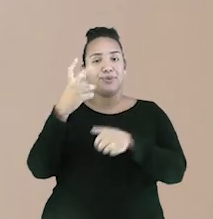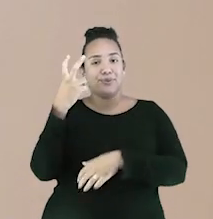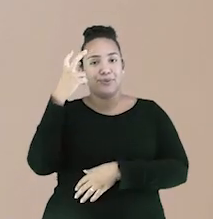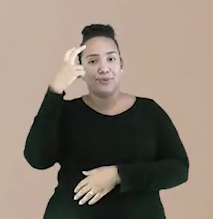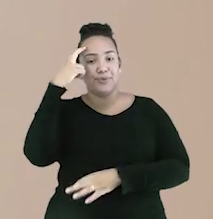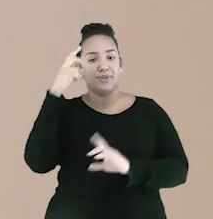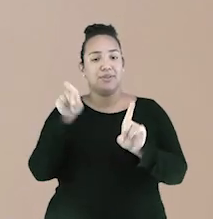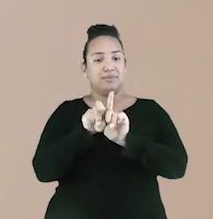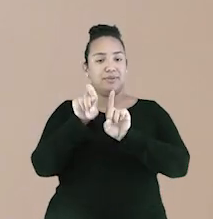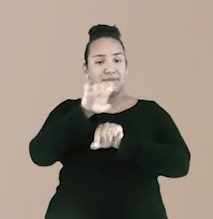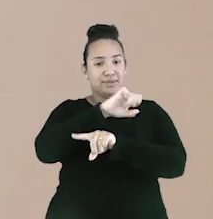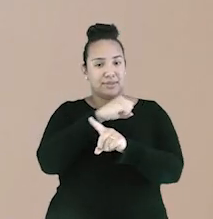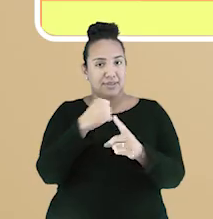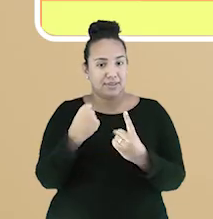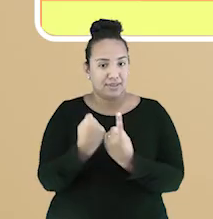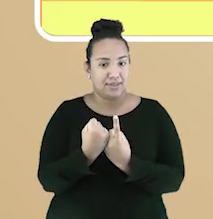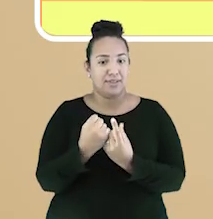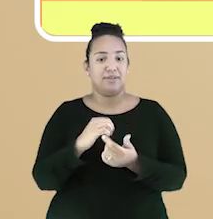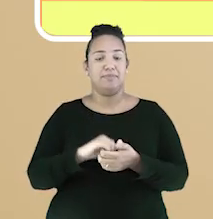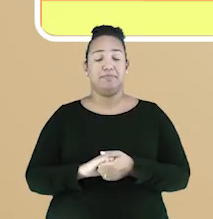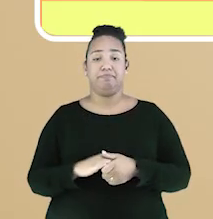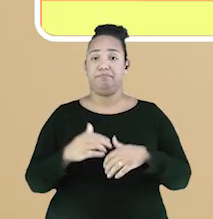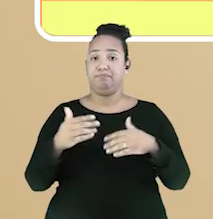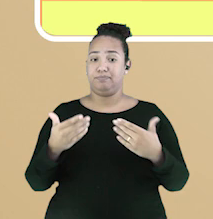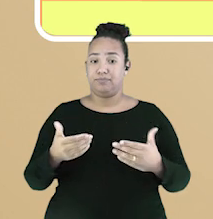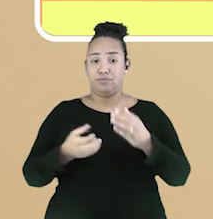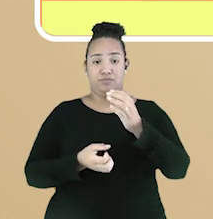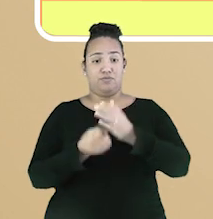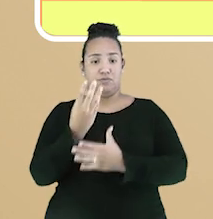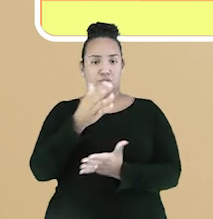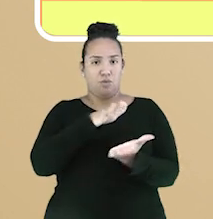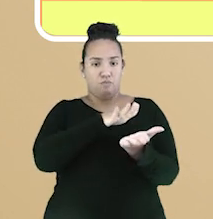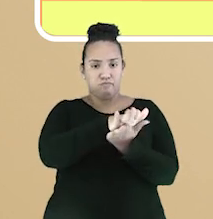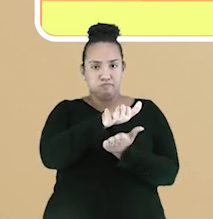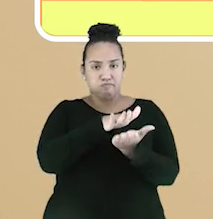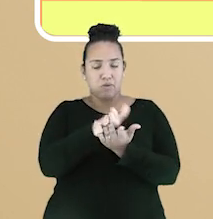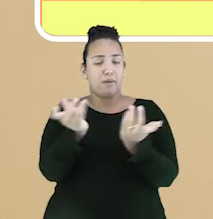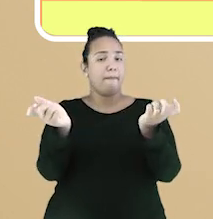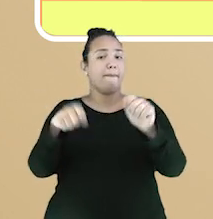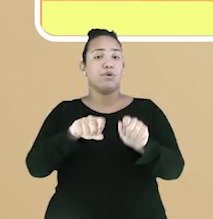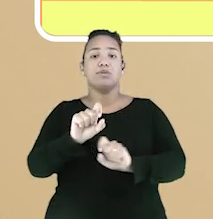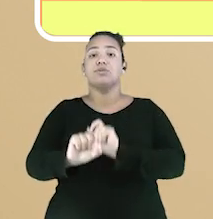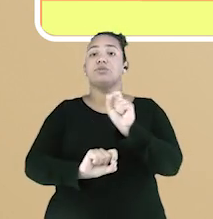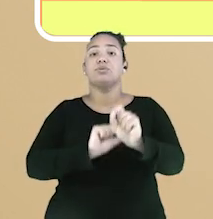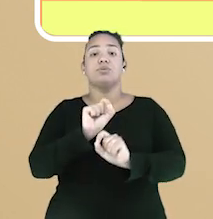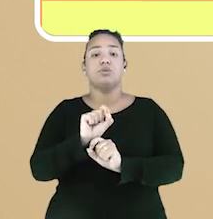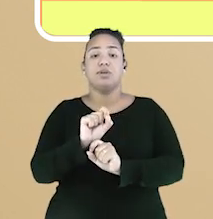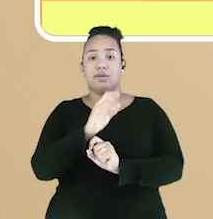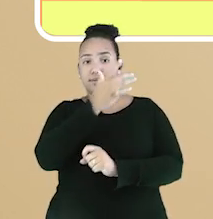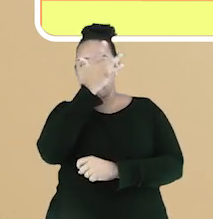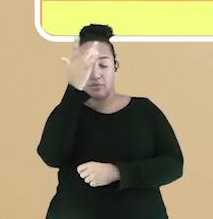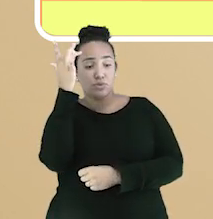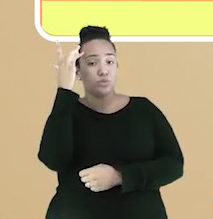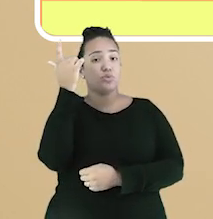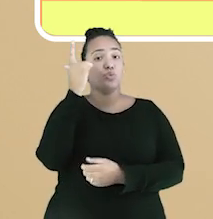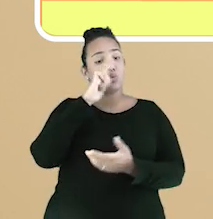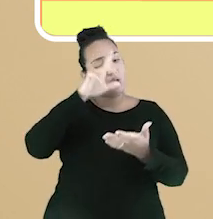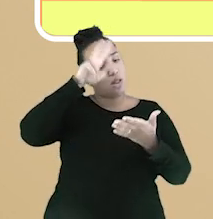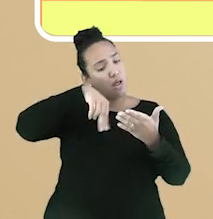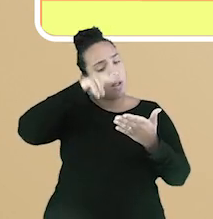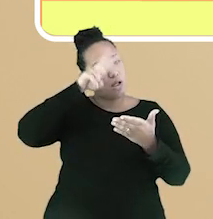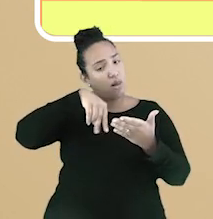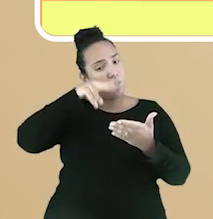europeia durante a modernidade. A invenção da máquina de imprensa possibilitou a formação das comunidades de